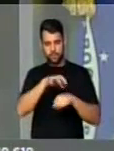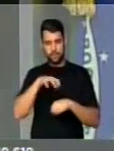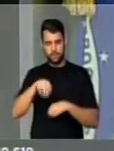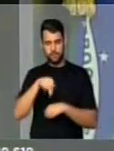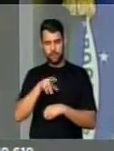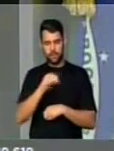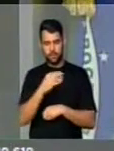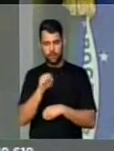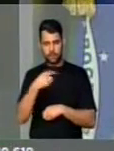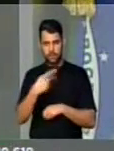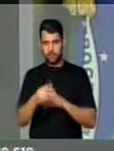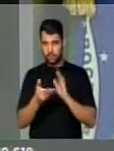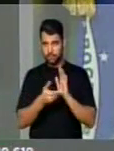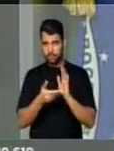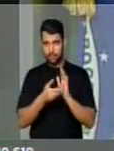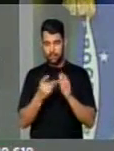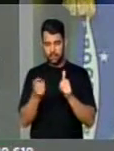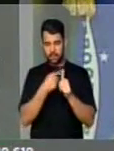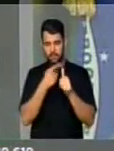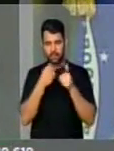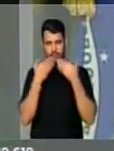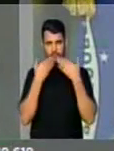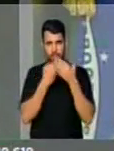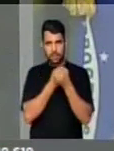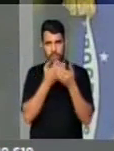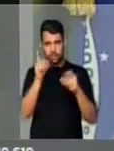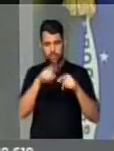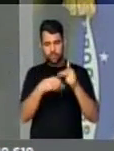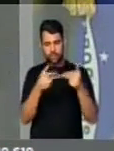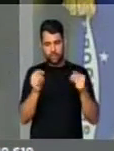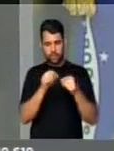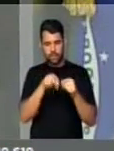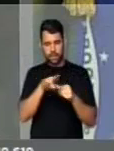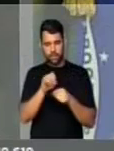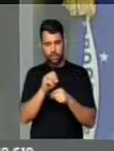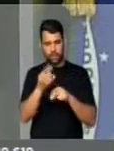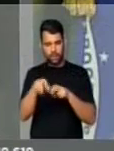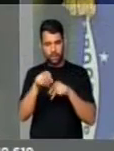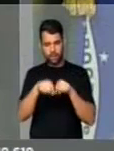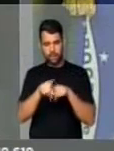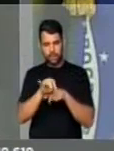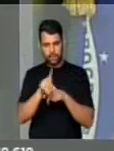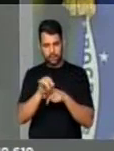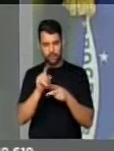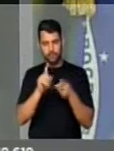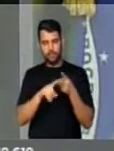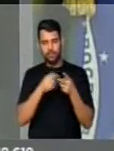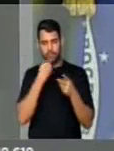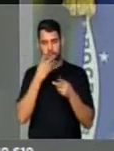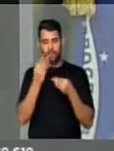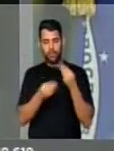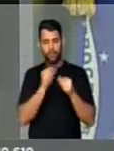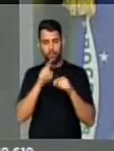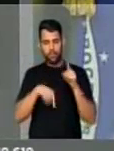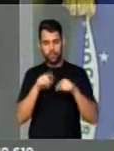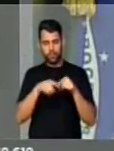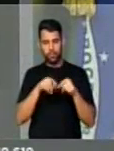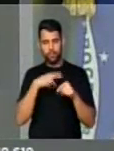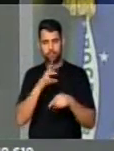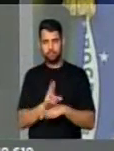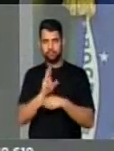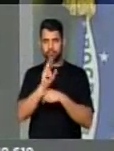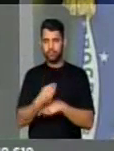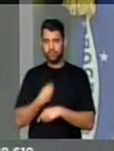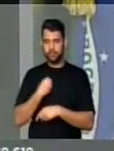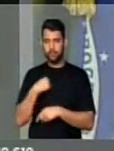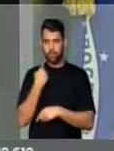Mário Covas, aqui nessa casa, a primeira exposição de produtos in natura e agroindustrializados, bem como produtos